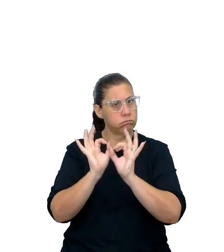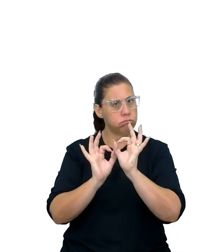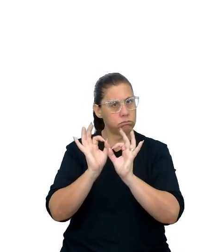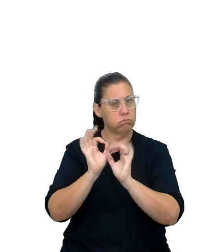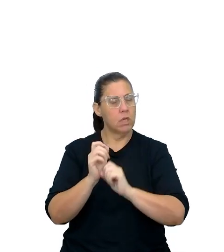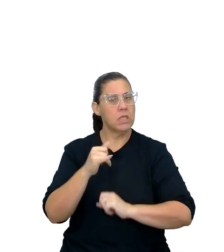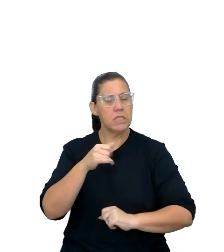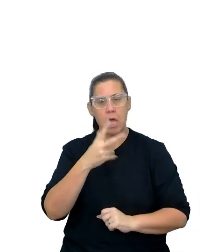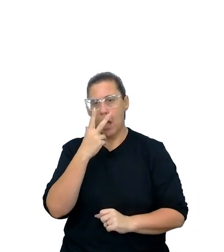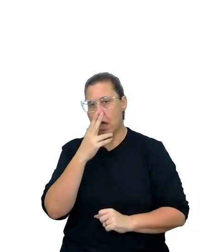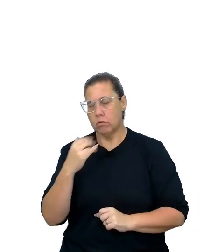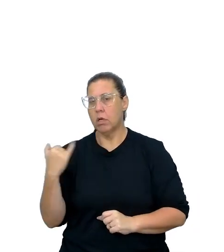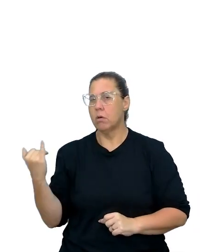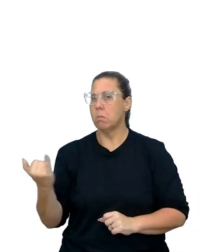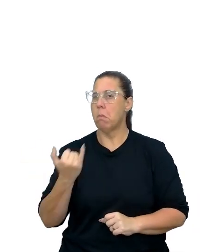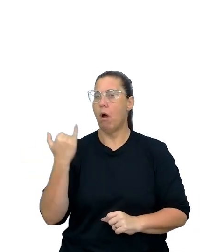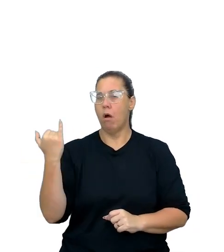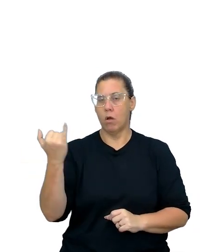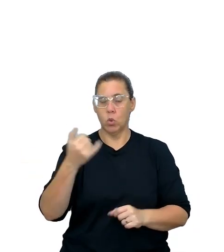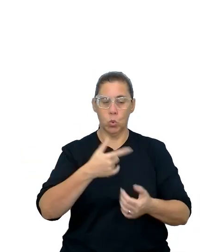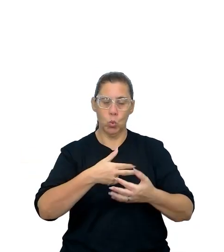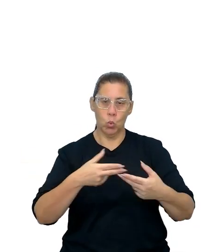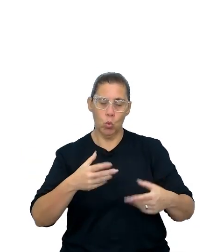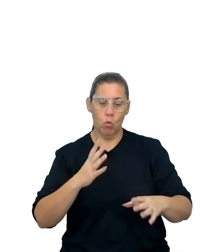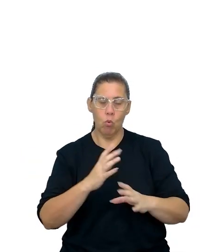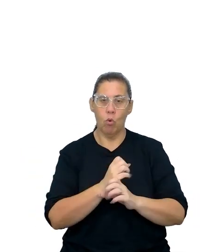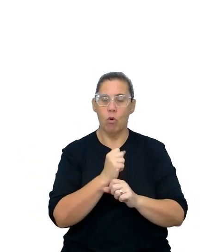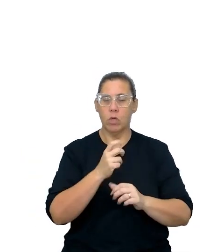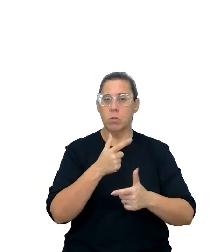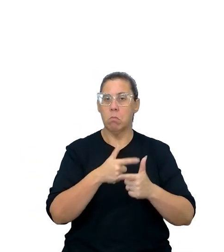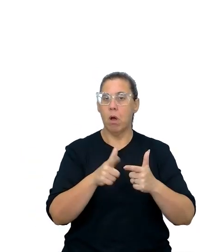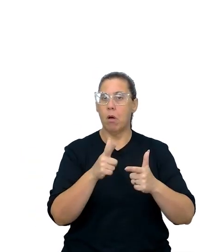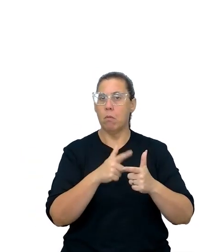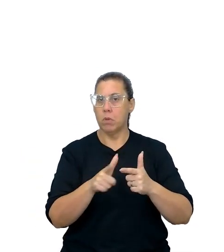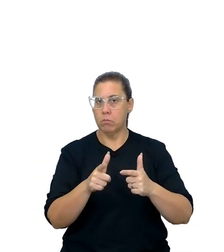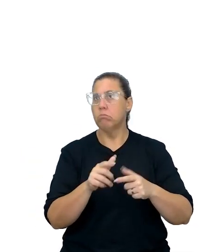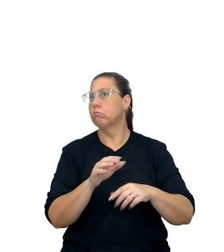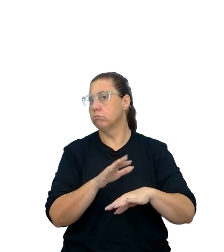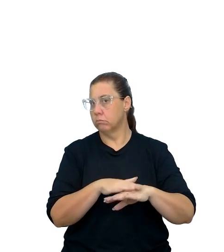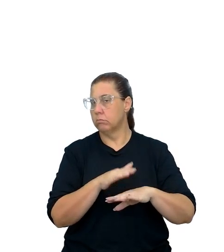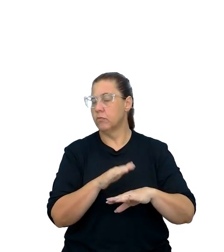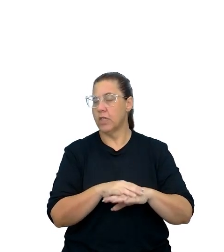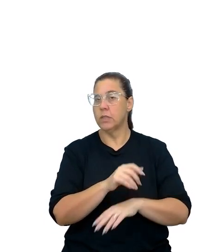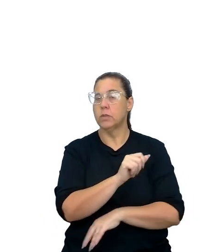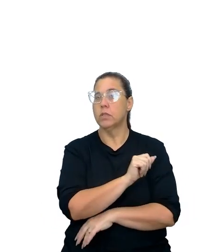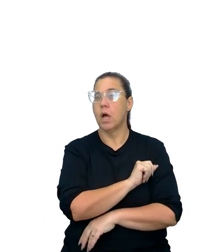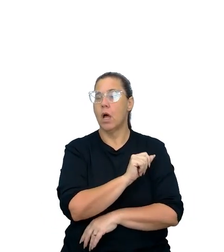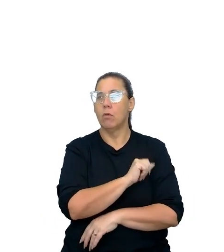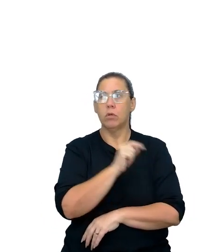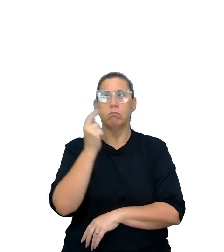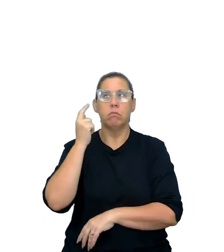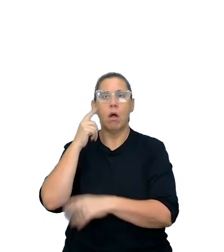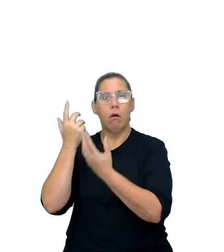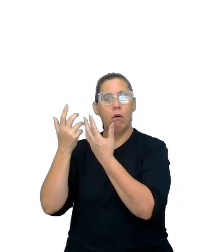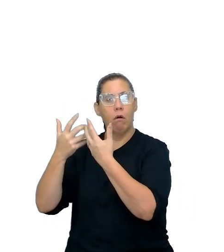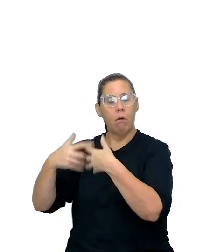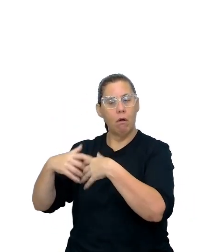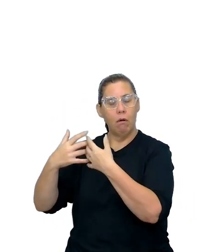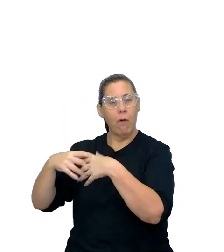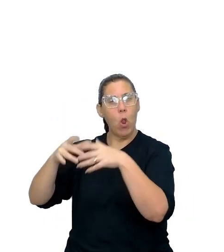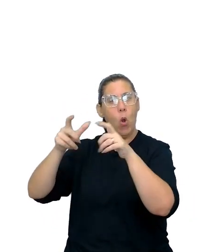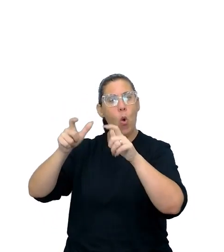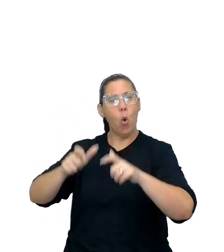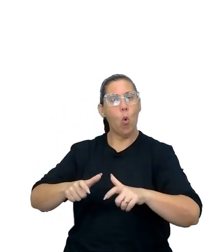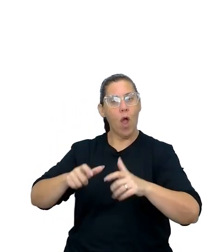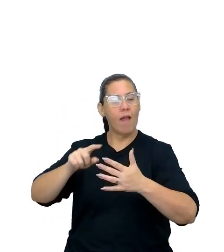se achar conveniente, novas situações de resolução de problemas que permite aí aos estudantes refletir sobre o lugar